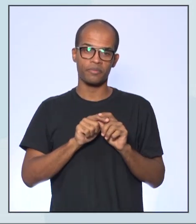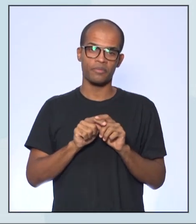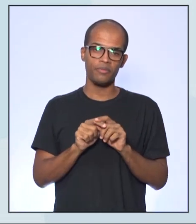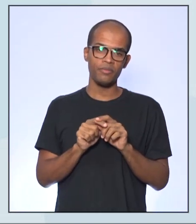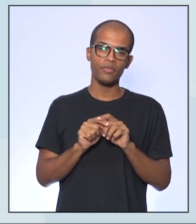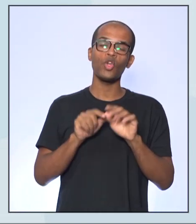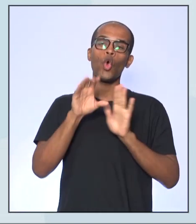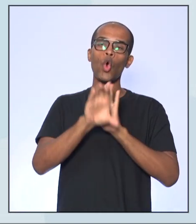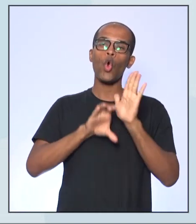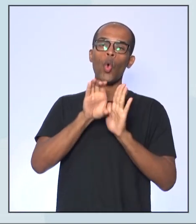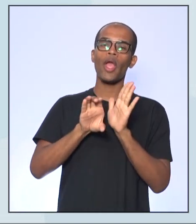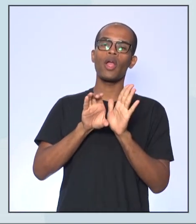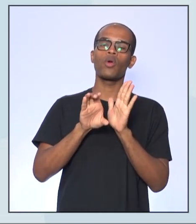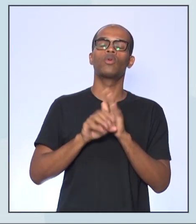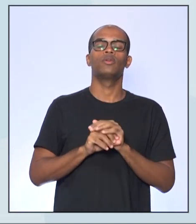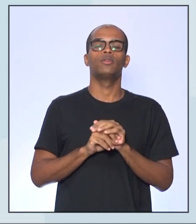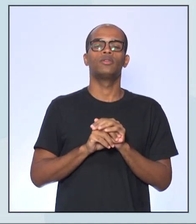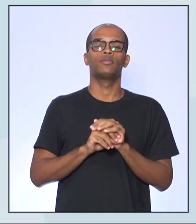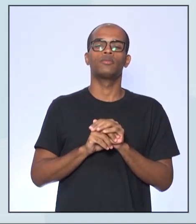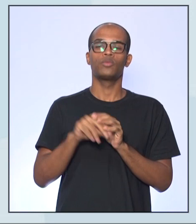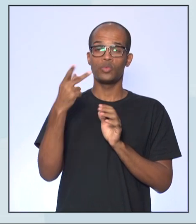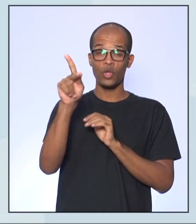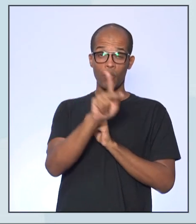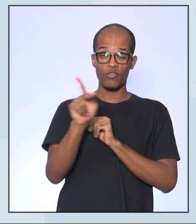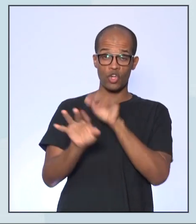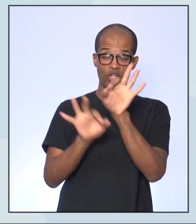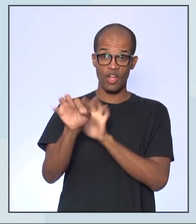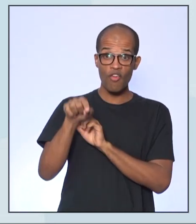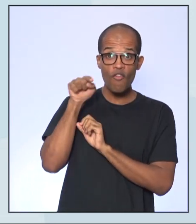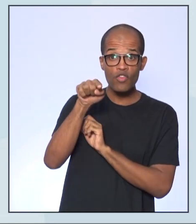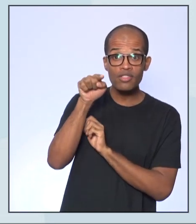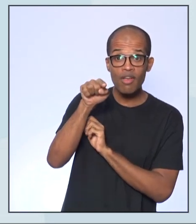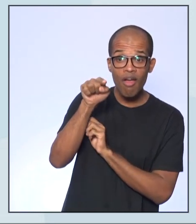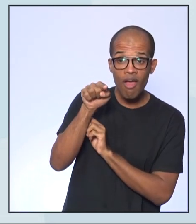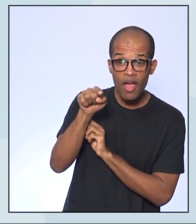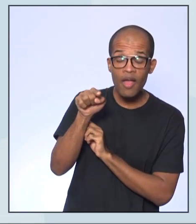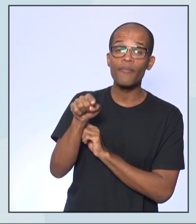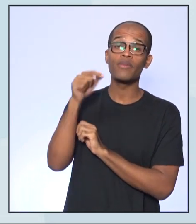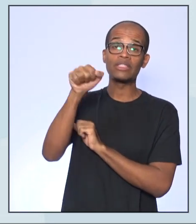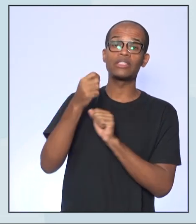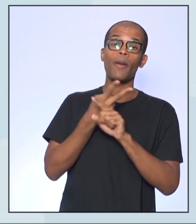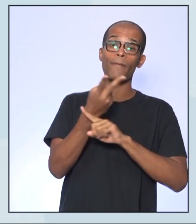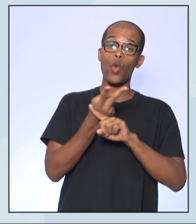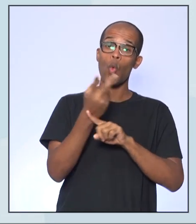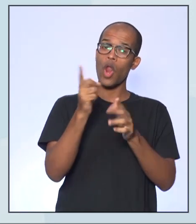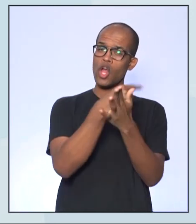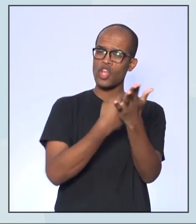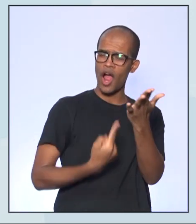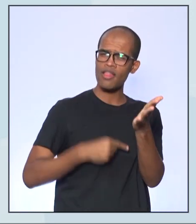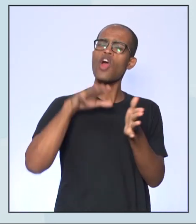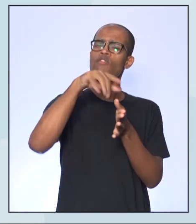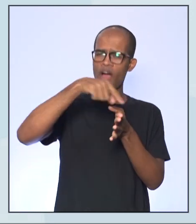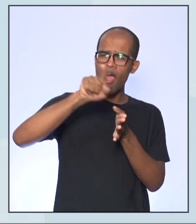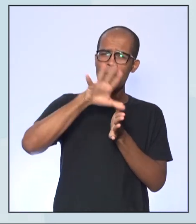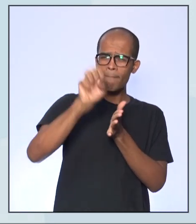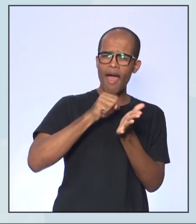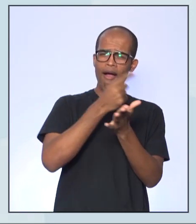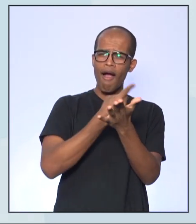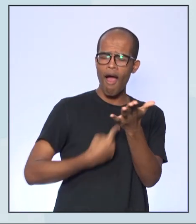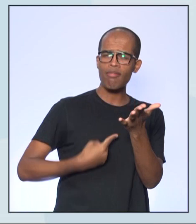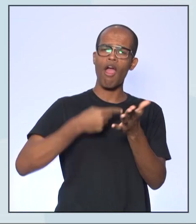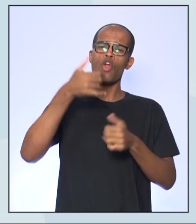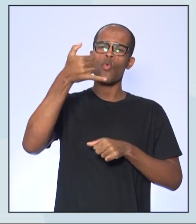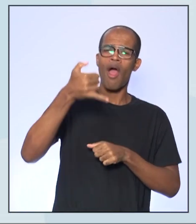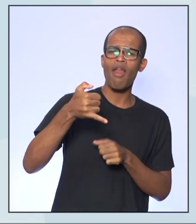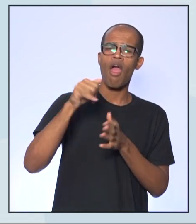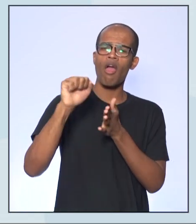para que seu professor se organize, não esqueça você, querido aluno, de procurar o seu caderno. Vai lá, pega o caderno, caneta,